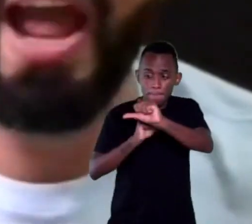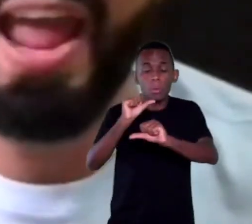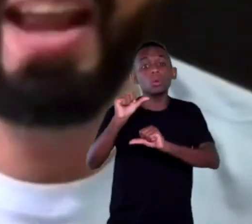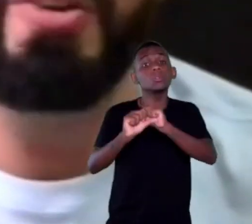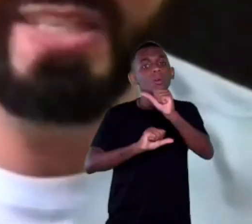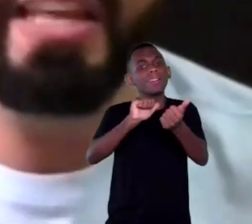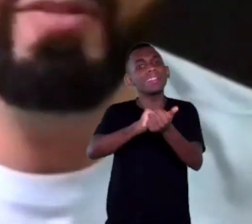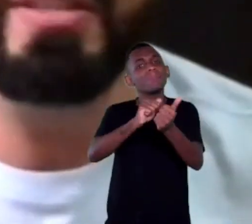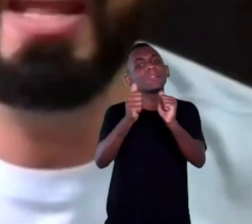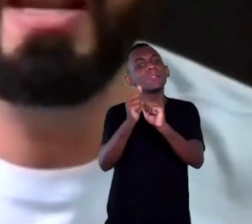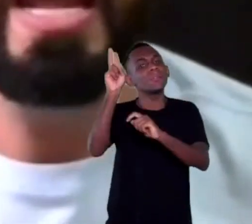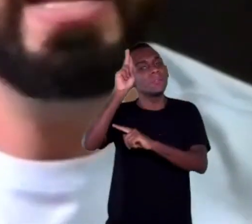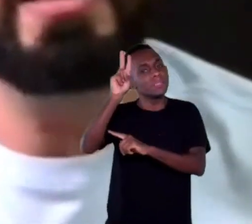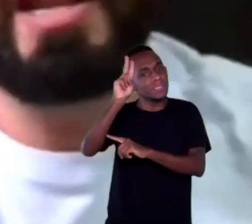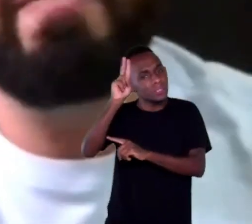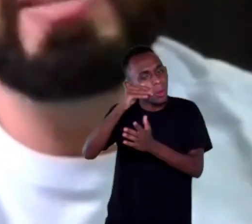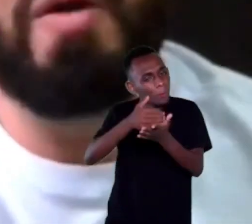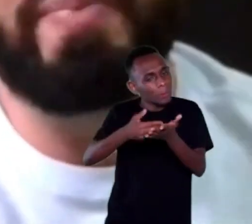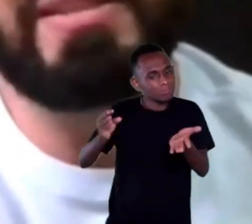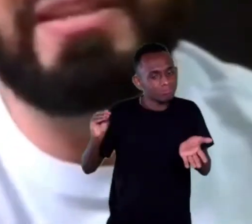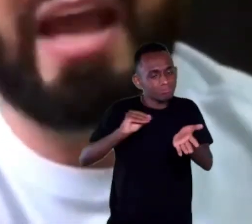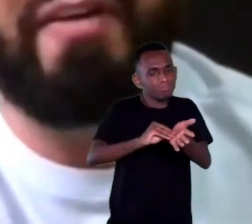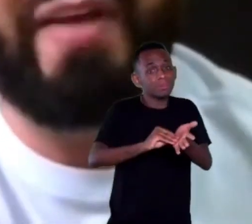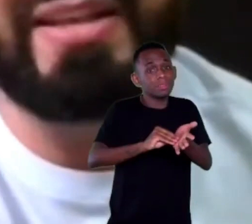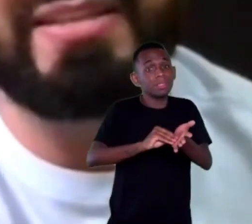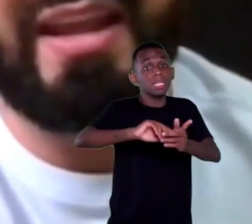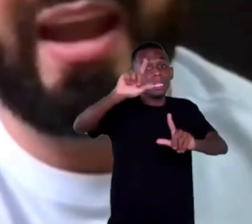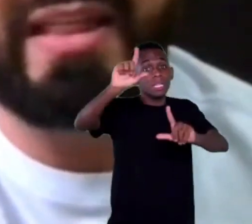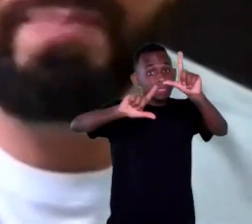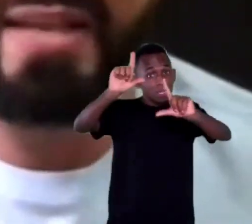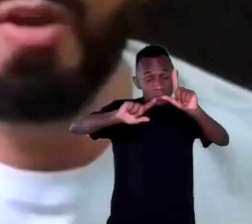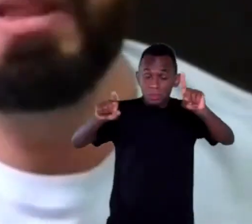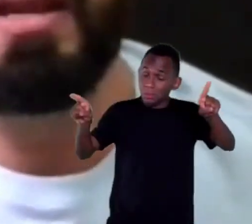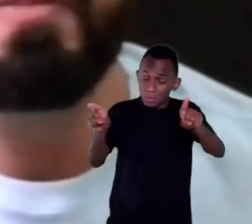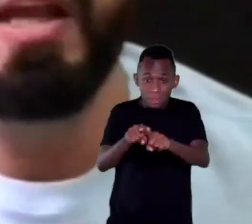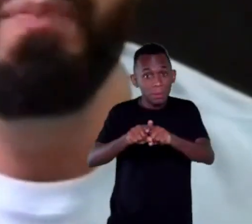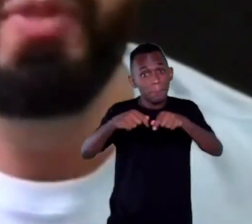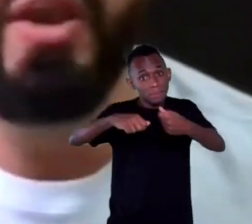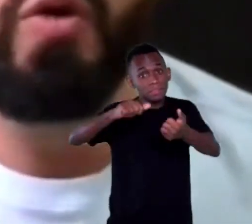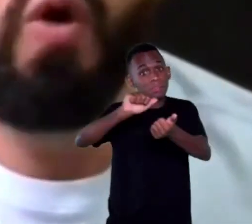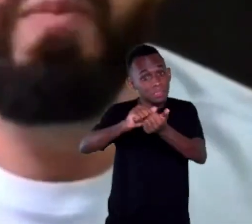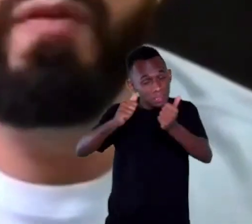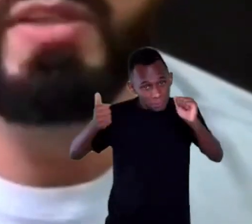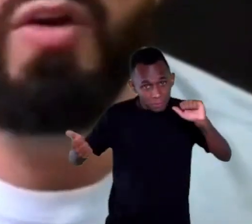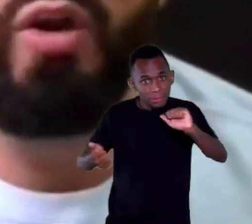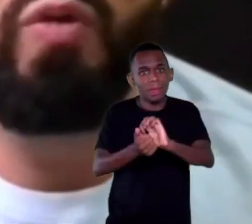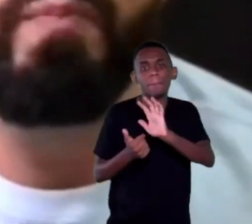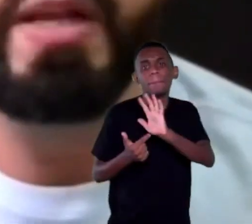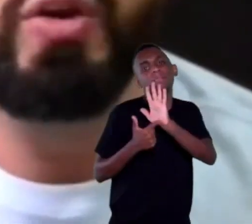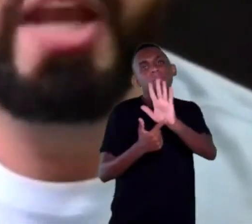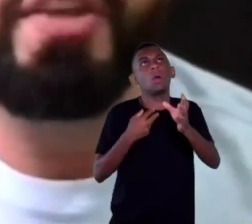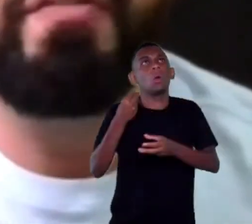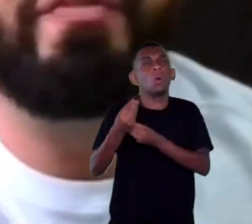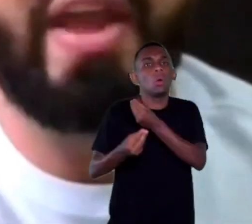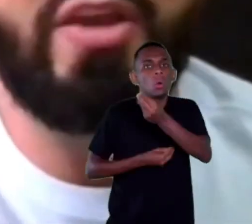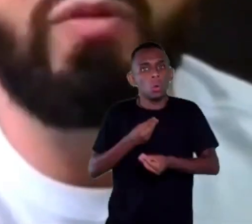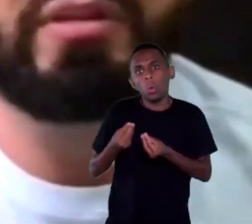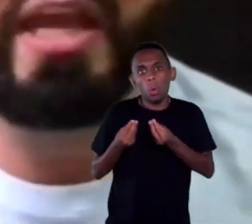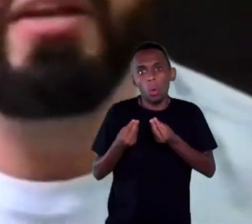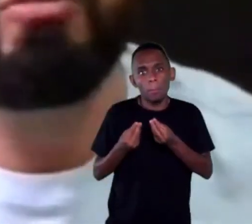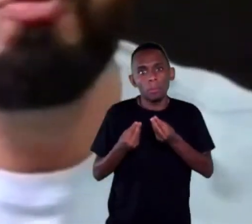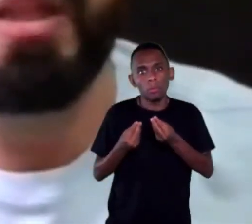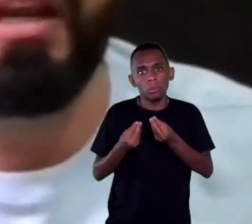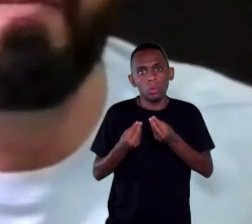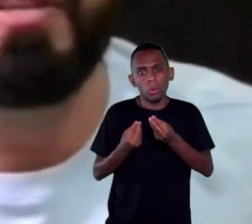a colocar ela nos livros dele, e a televisão precisava fazer a adaptação para a televisão. Como que você coloca um personagem